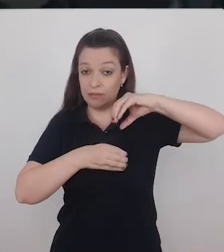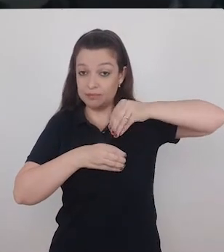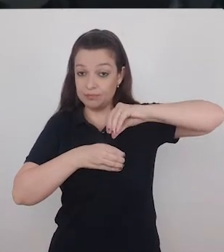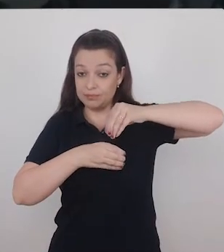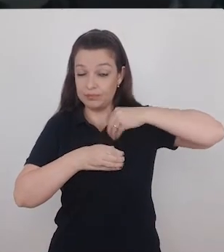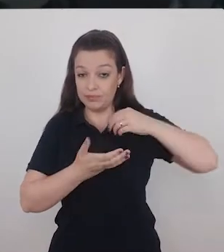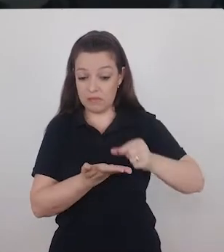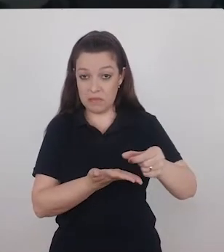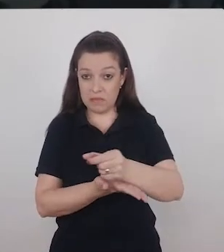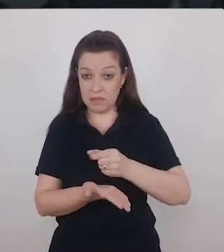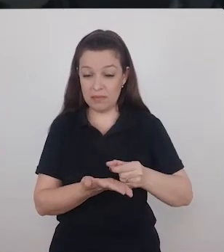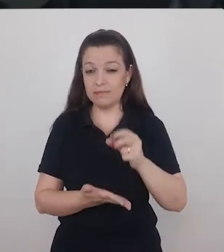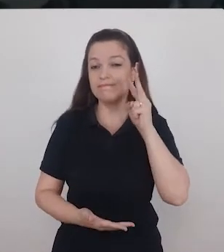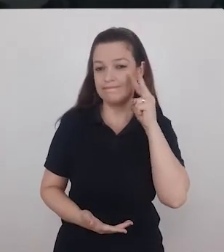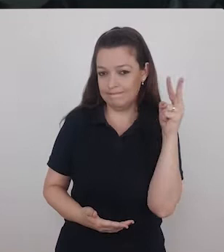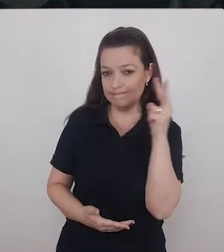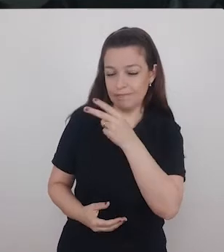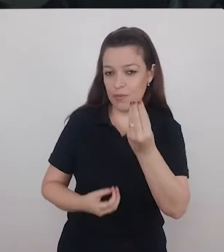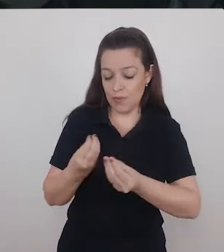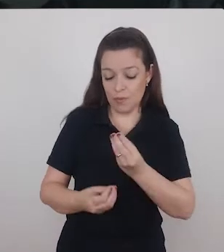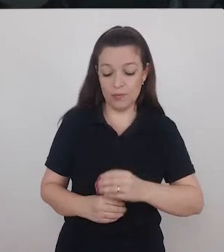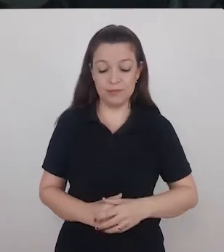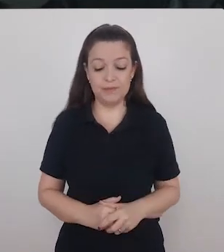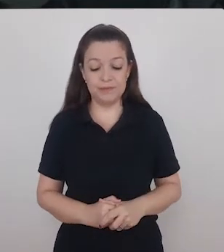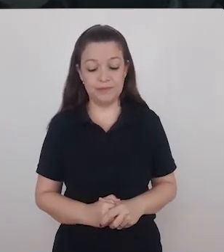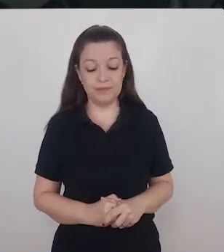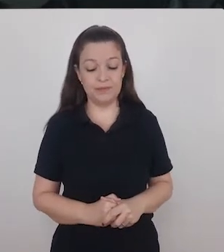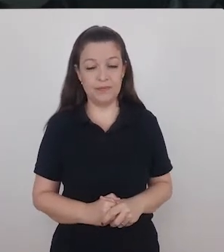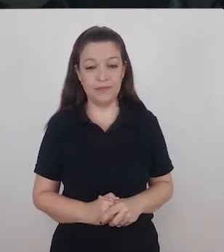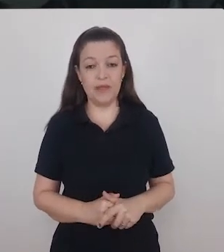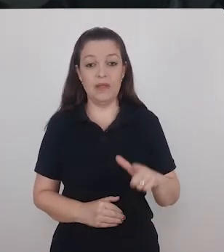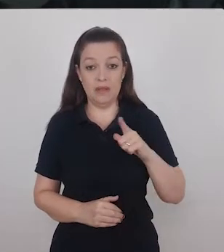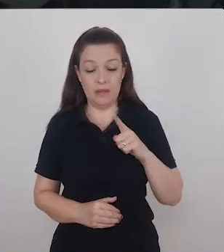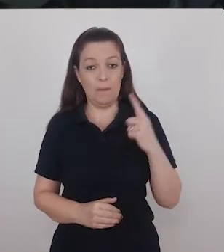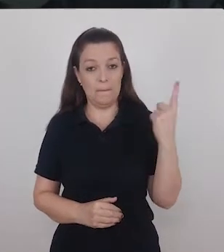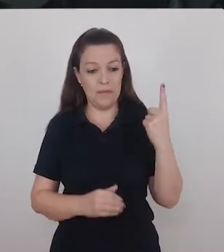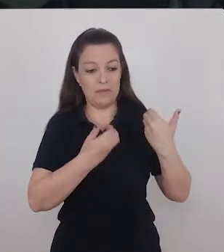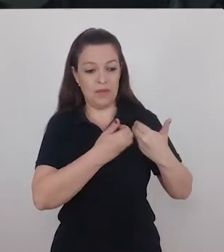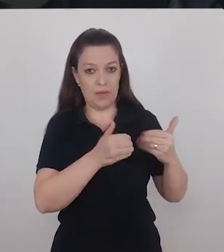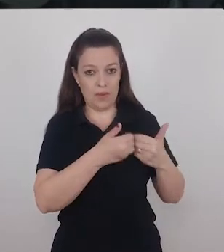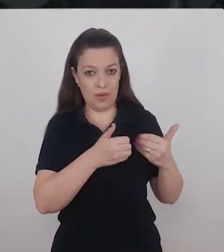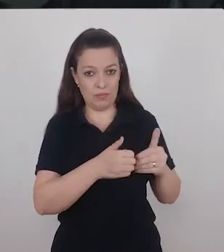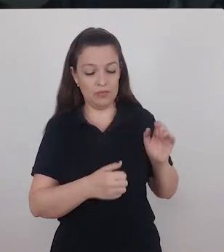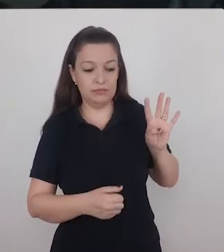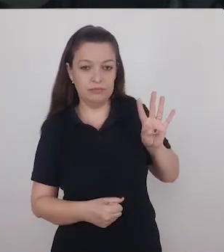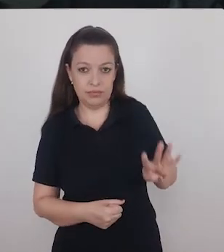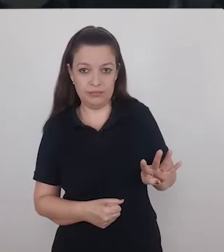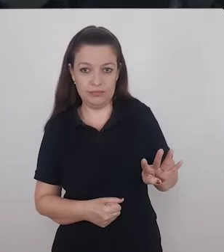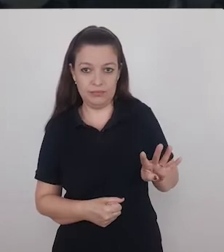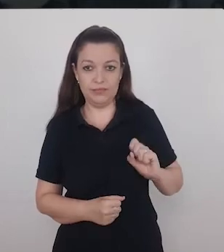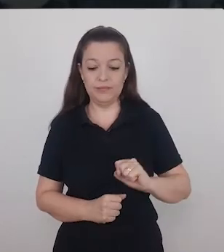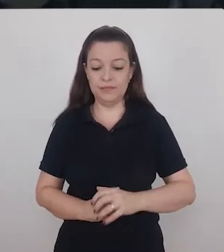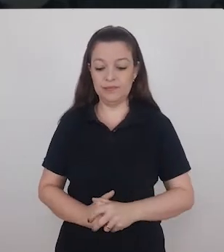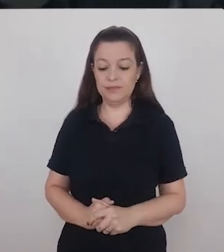e cada ônibus tem 4 rodas. Então vou separar aqui. 1, 2, 3, 4.